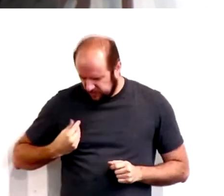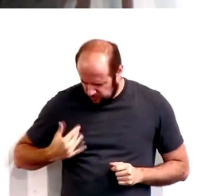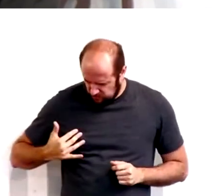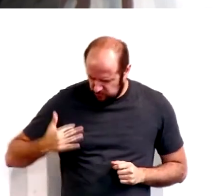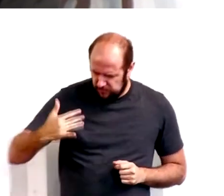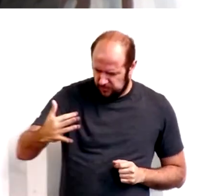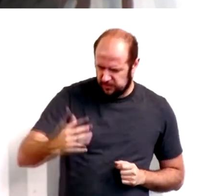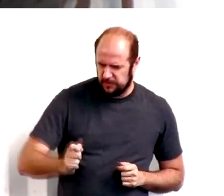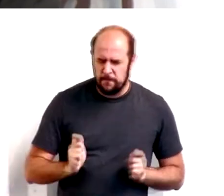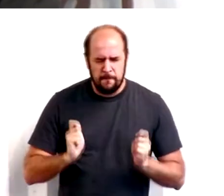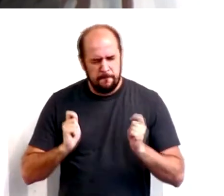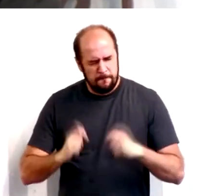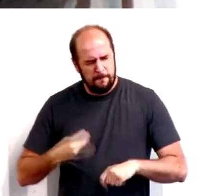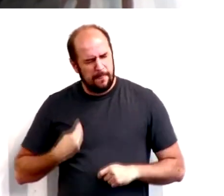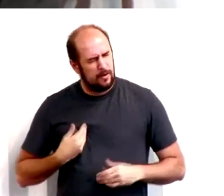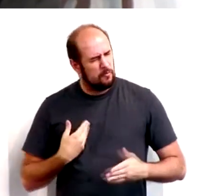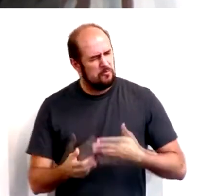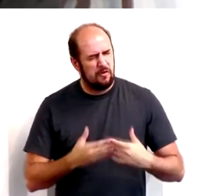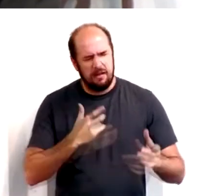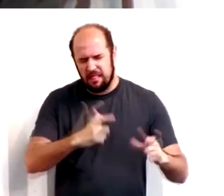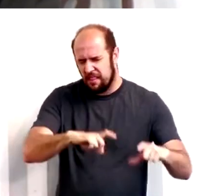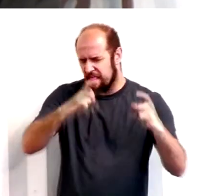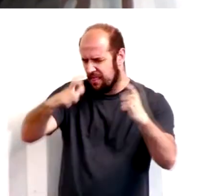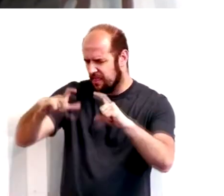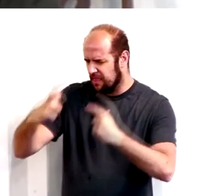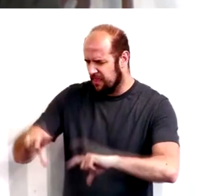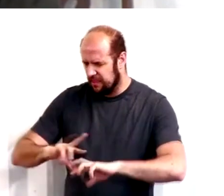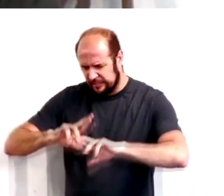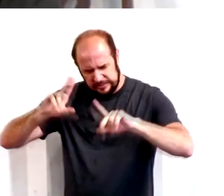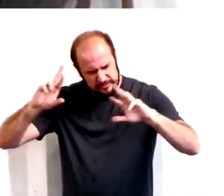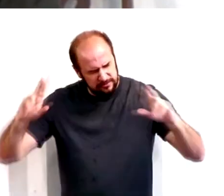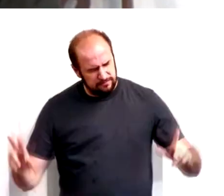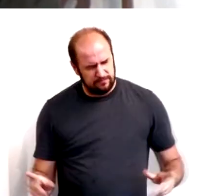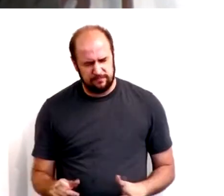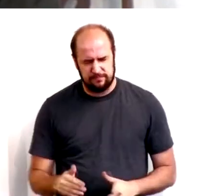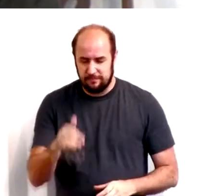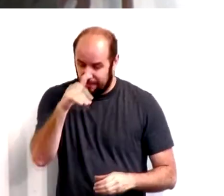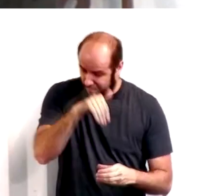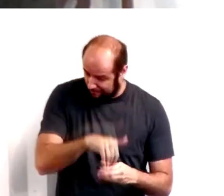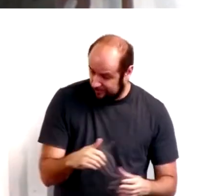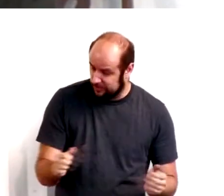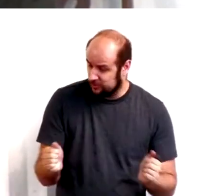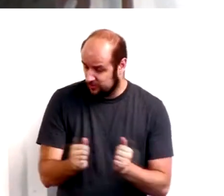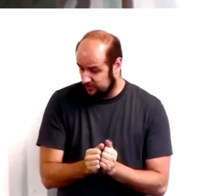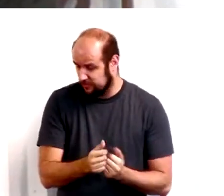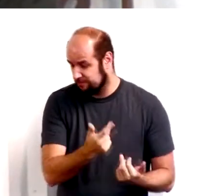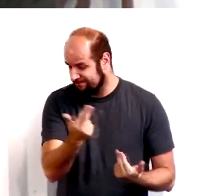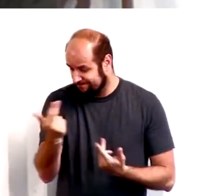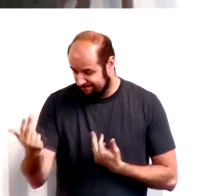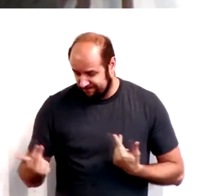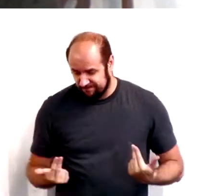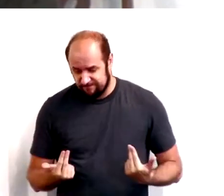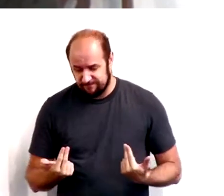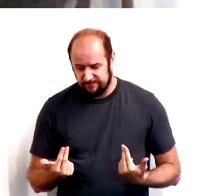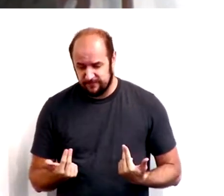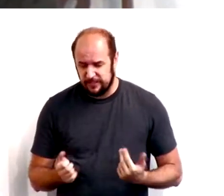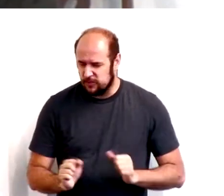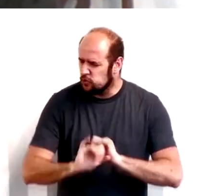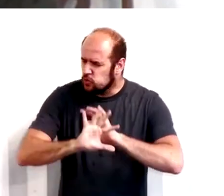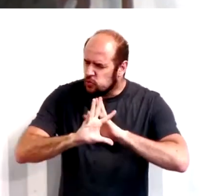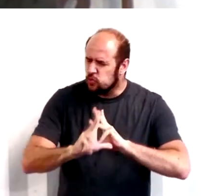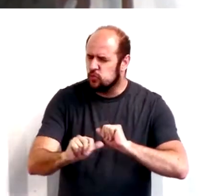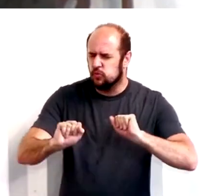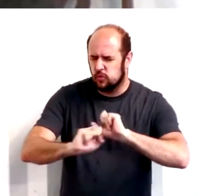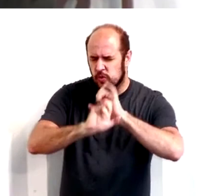assim seja, ó Deus, por onde nós passarmos, que assim seja aqui entre os irmãos, que assim seja, ó Deus, para a glória do Teu